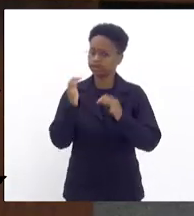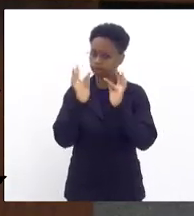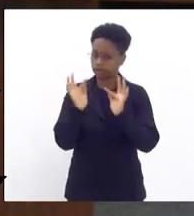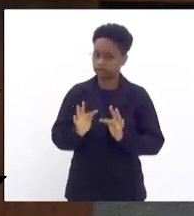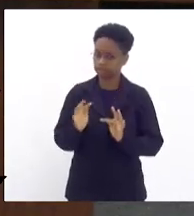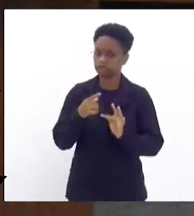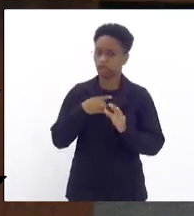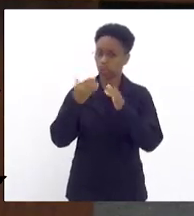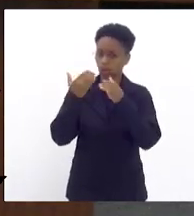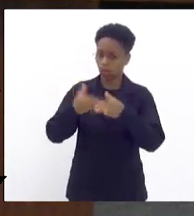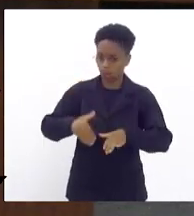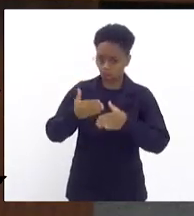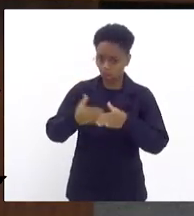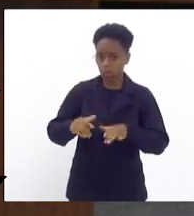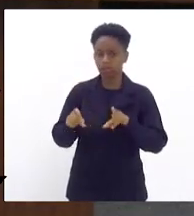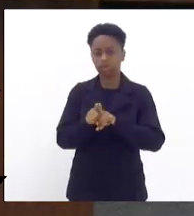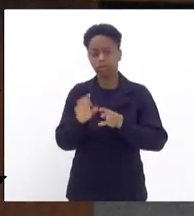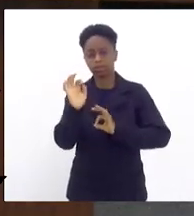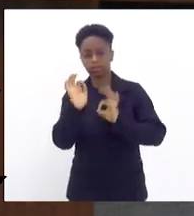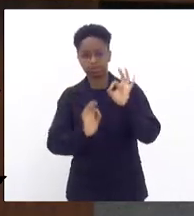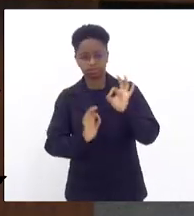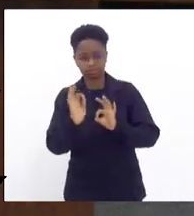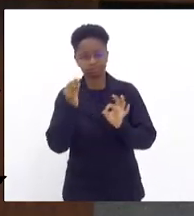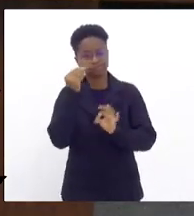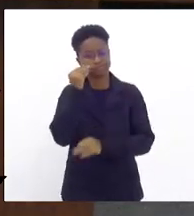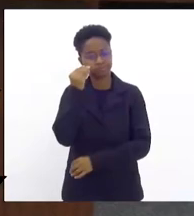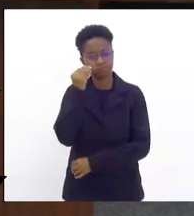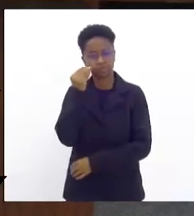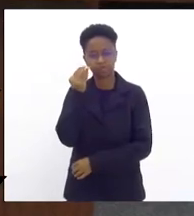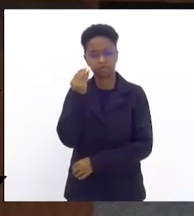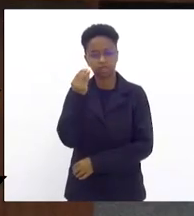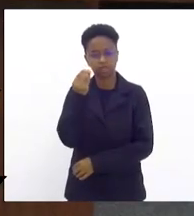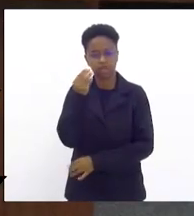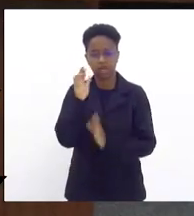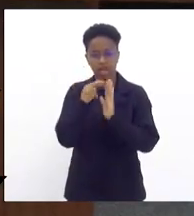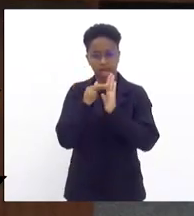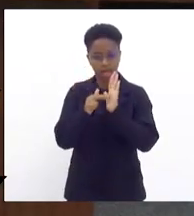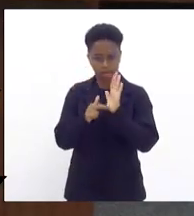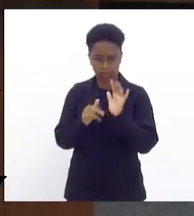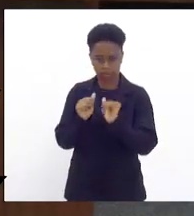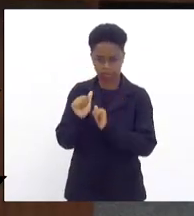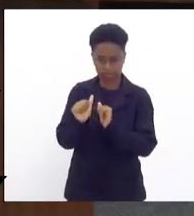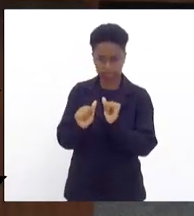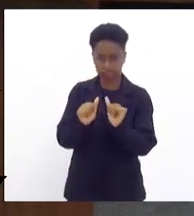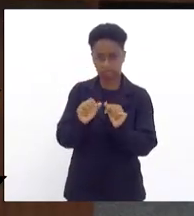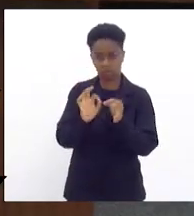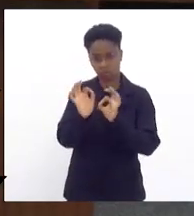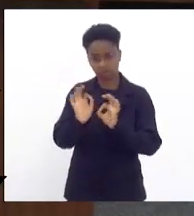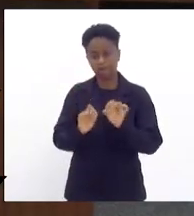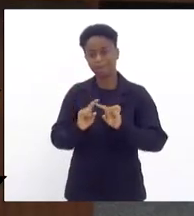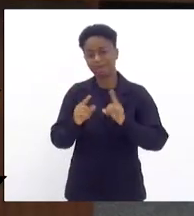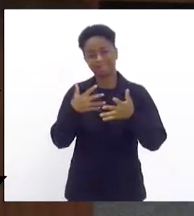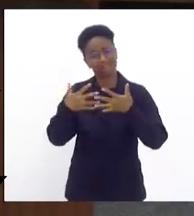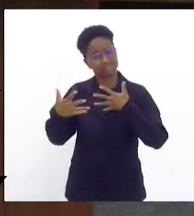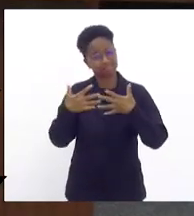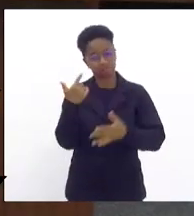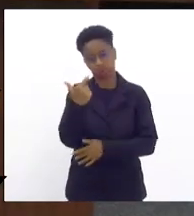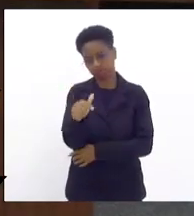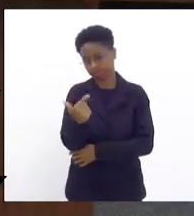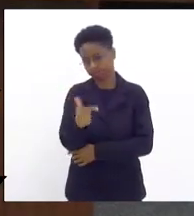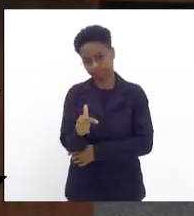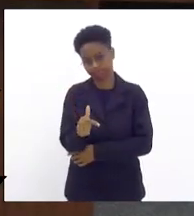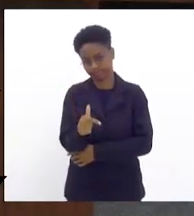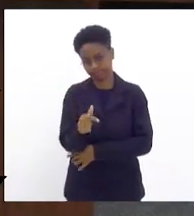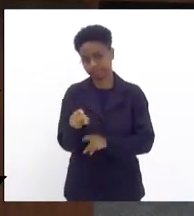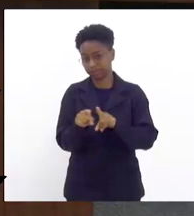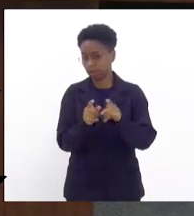feito concurso, né? Que esteja se reestruturando para fazer, né, a regulação, mas não tem como ter transparência e